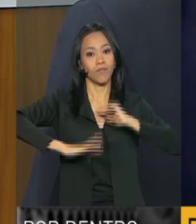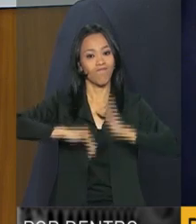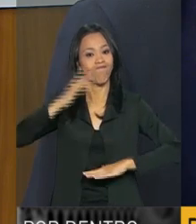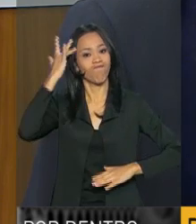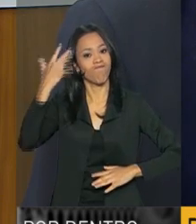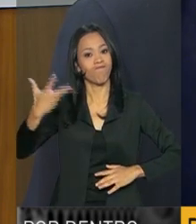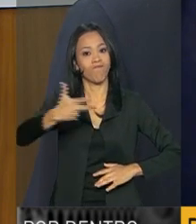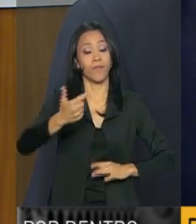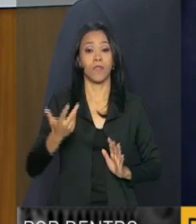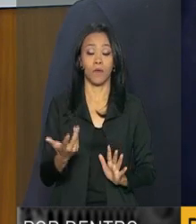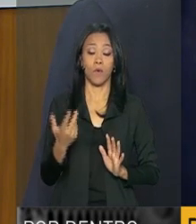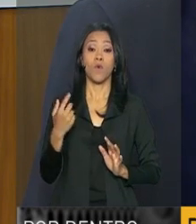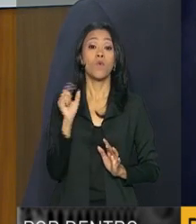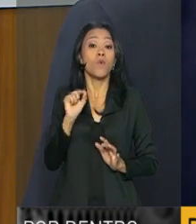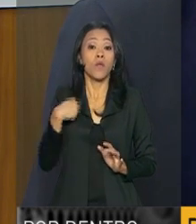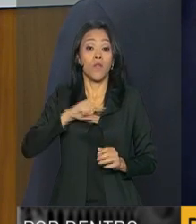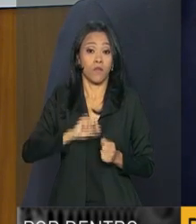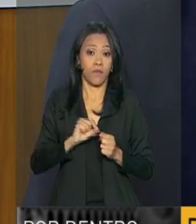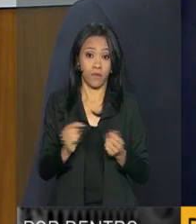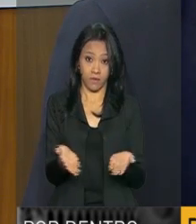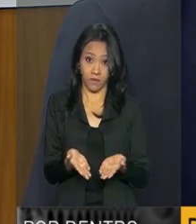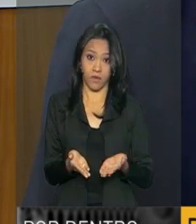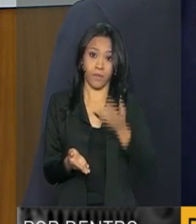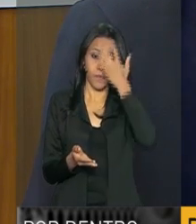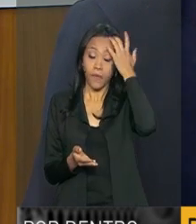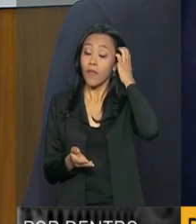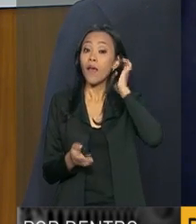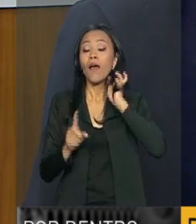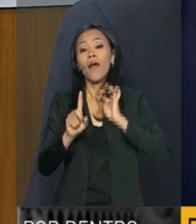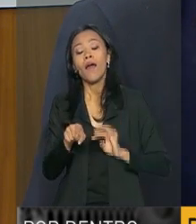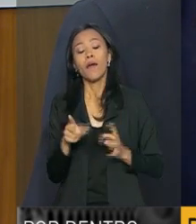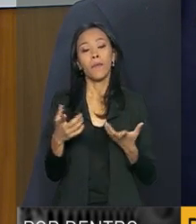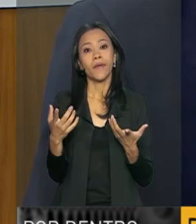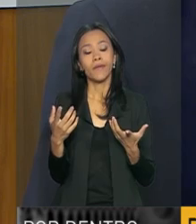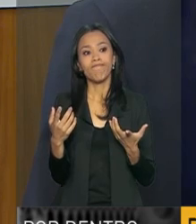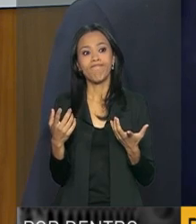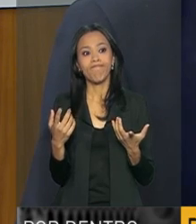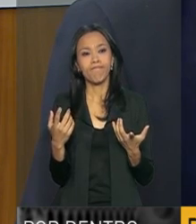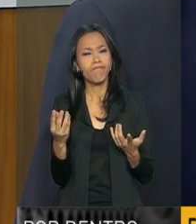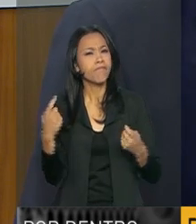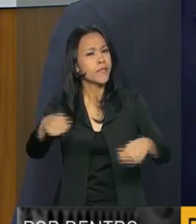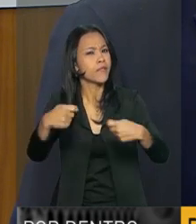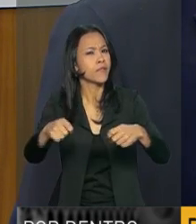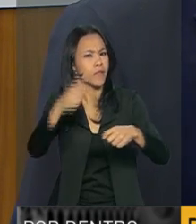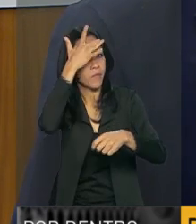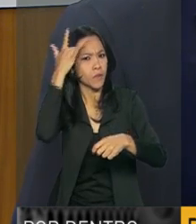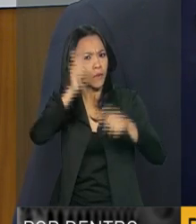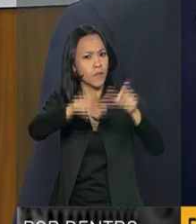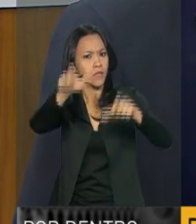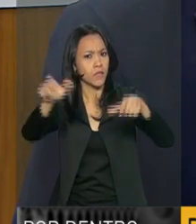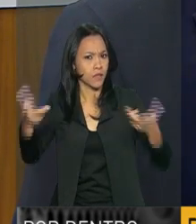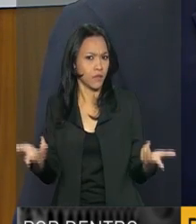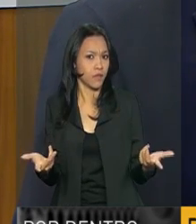veja bem o que nós estamos fazendo agora é é uma discussão de necessidade de pessoal historicamente a questão